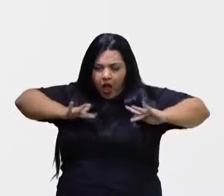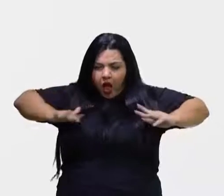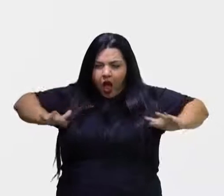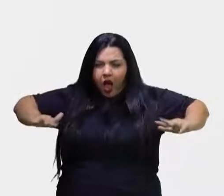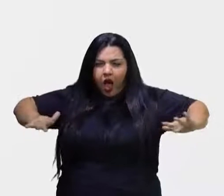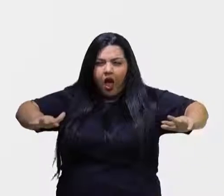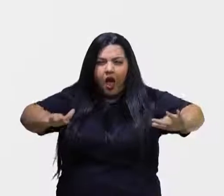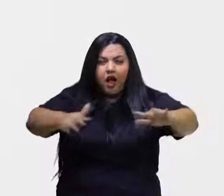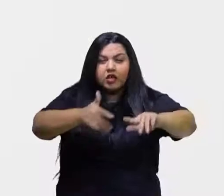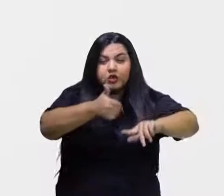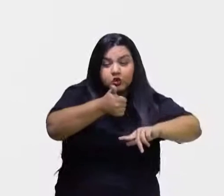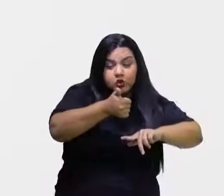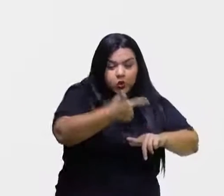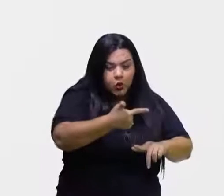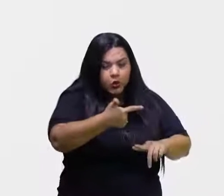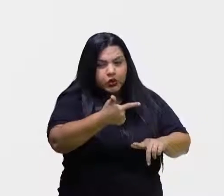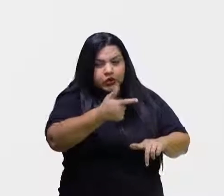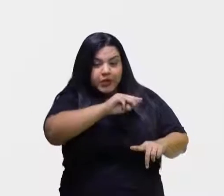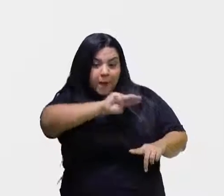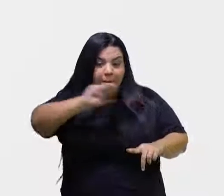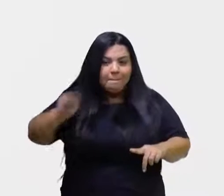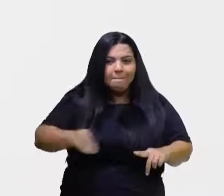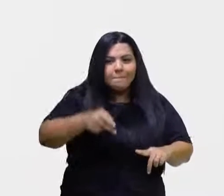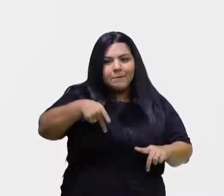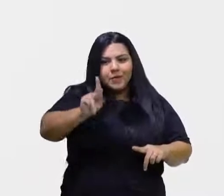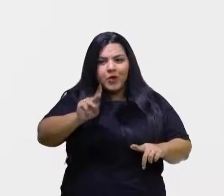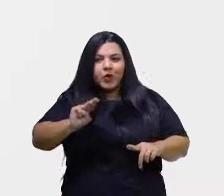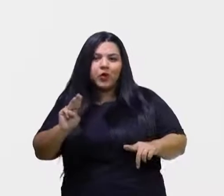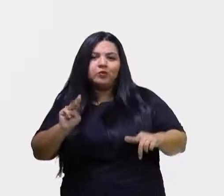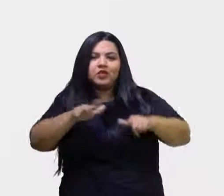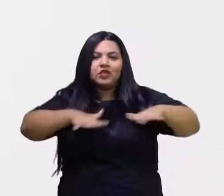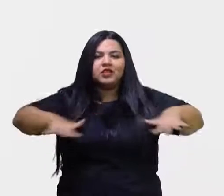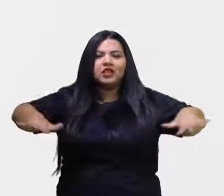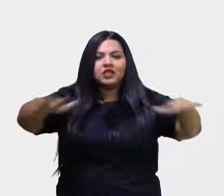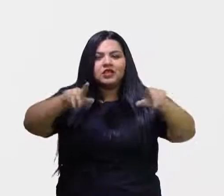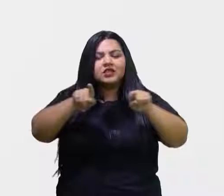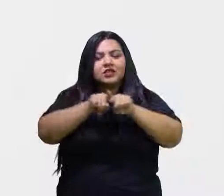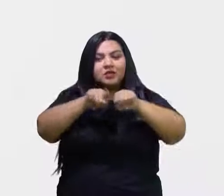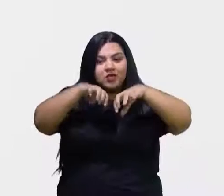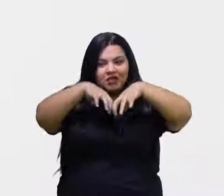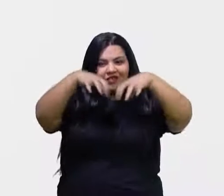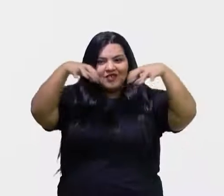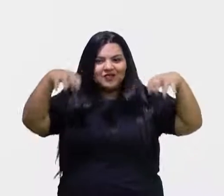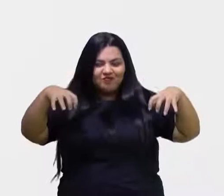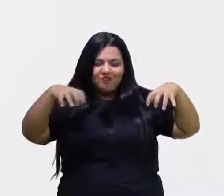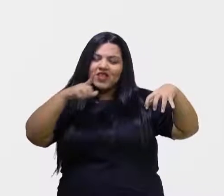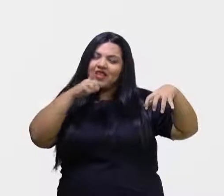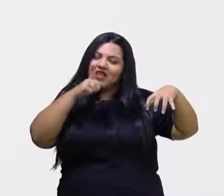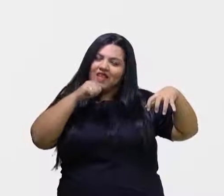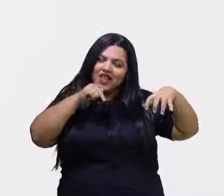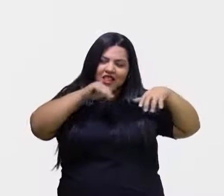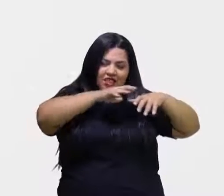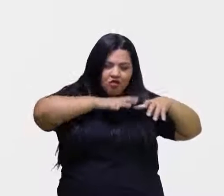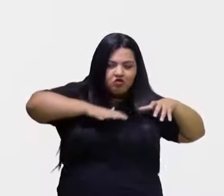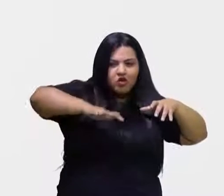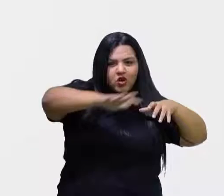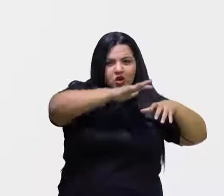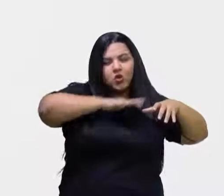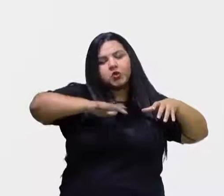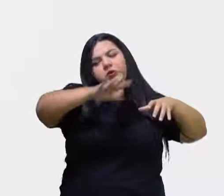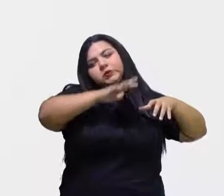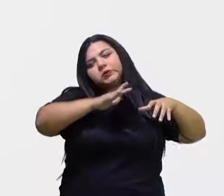de 12 mil quilômetros quadrados e ainda divide a paisagem com lagoas coloridas,